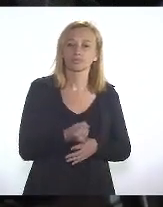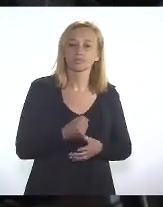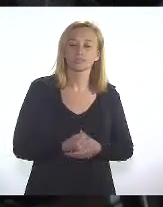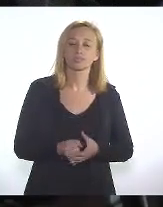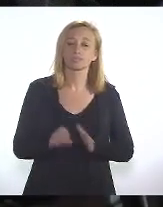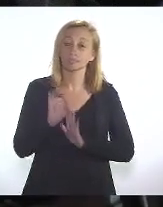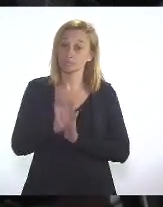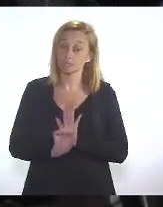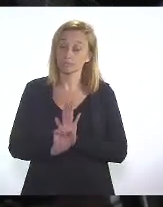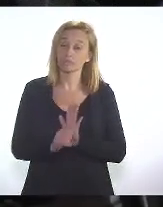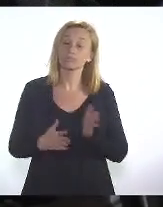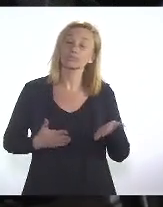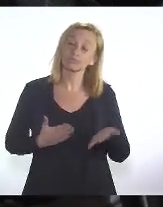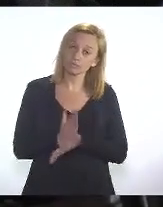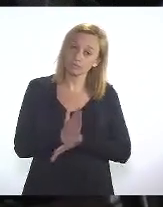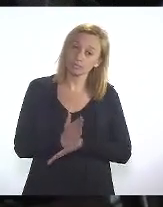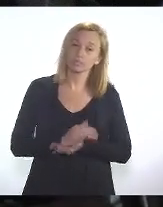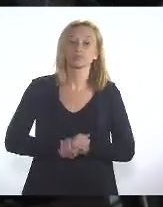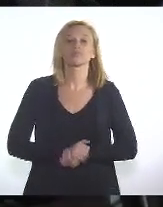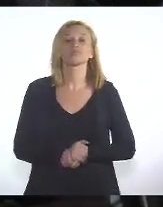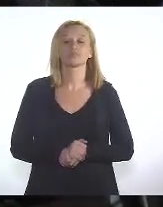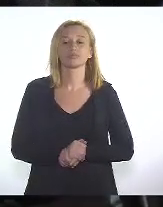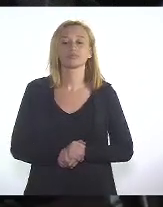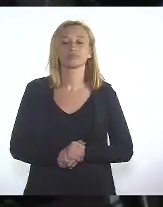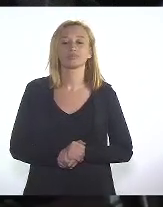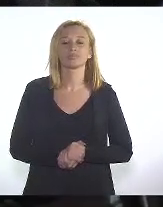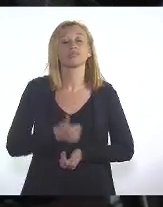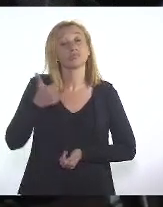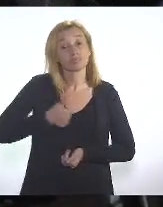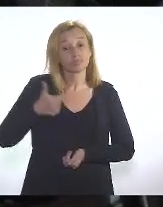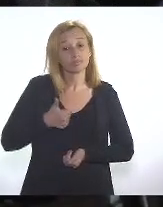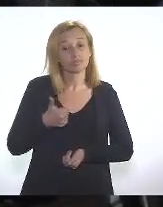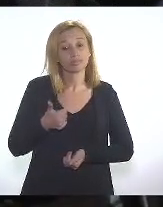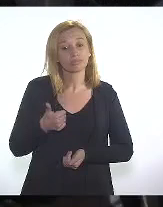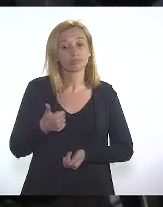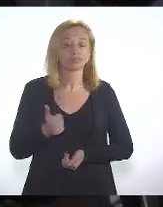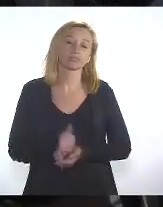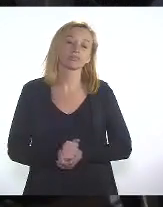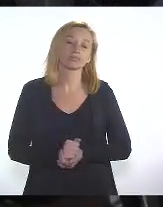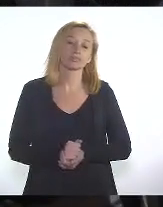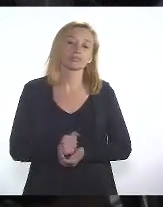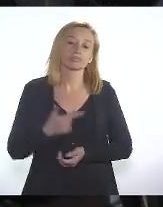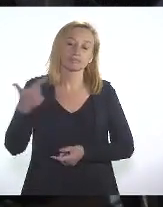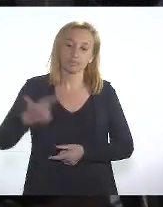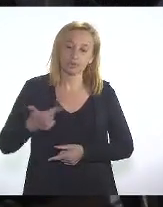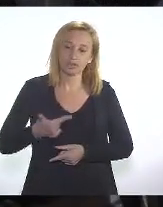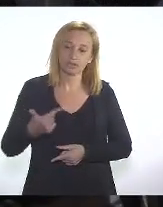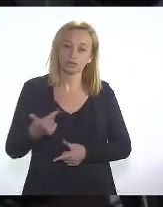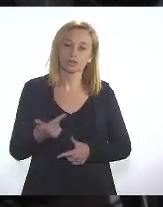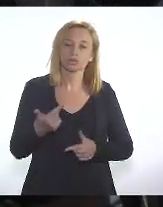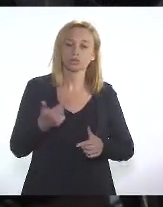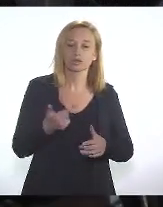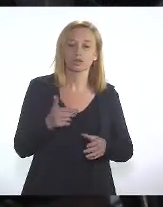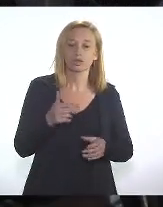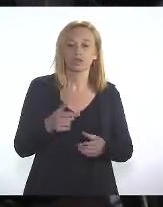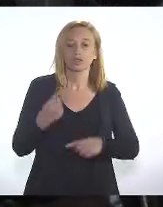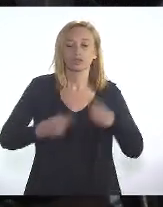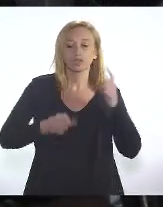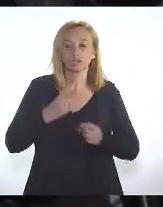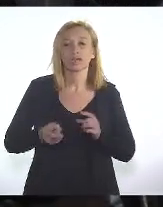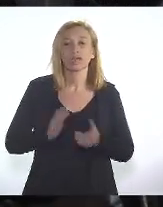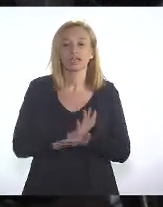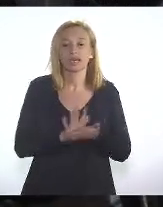à emenda. Senhores que aprovam isso como estão aprovados, em primeira vai a redação do vencido para a segunda discussão. Nada mais a tratar